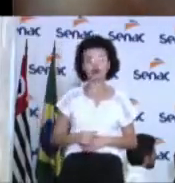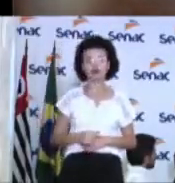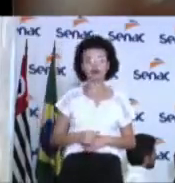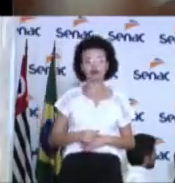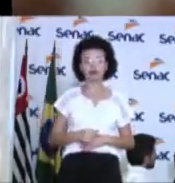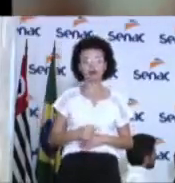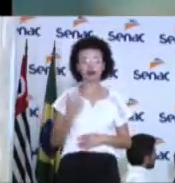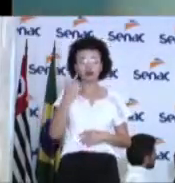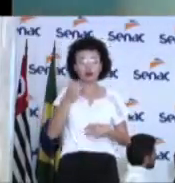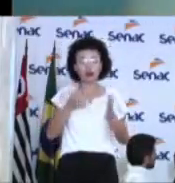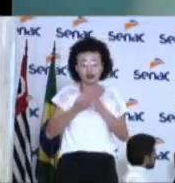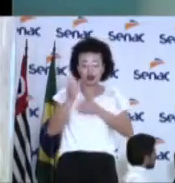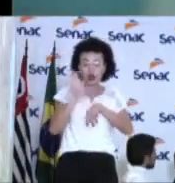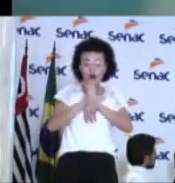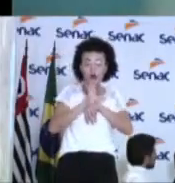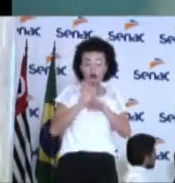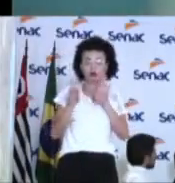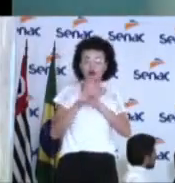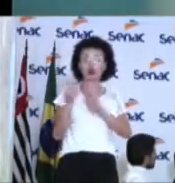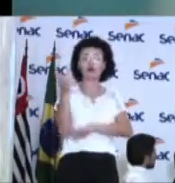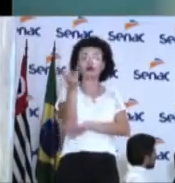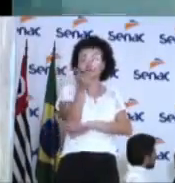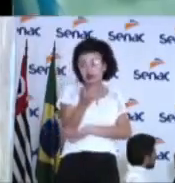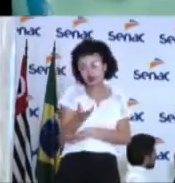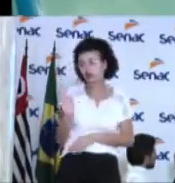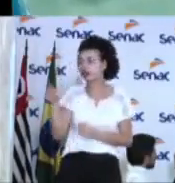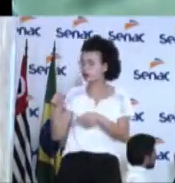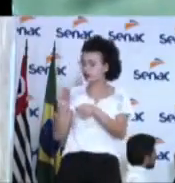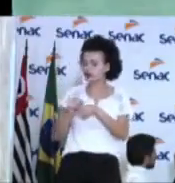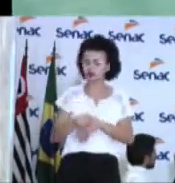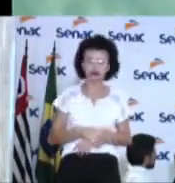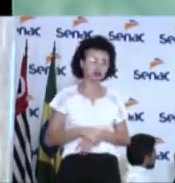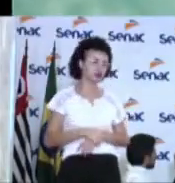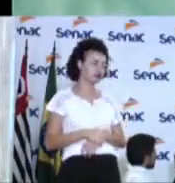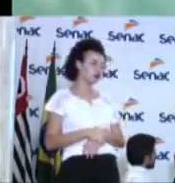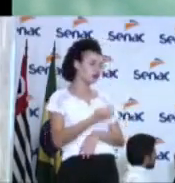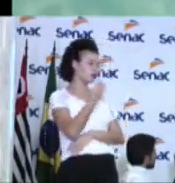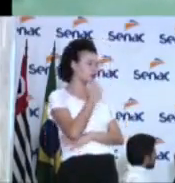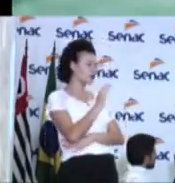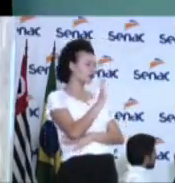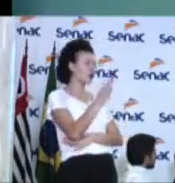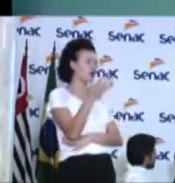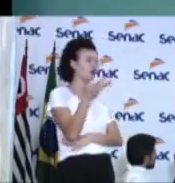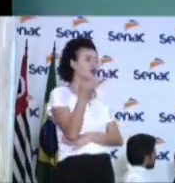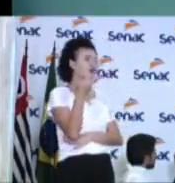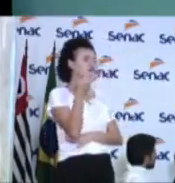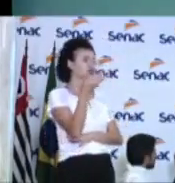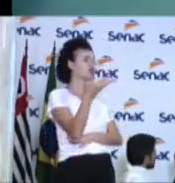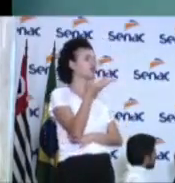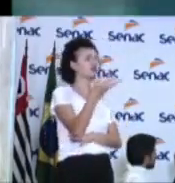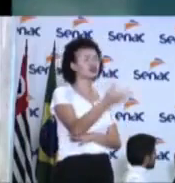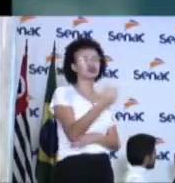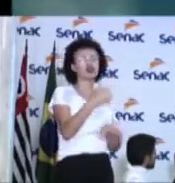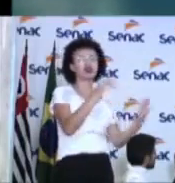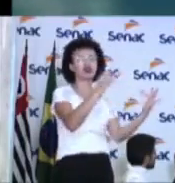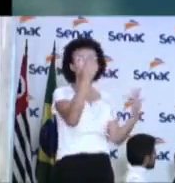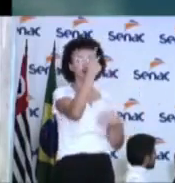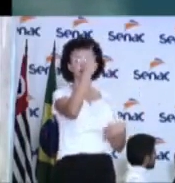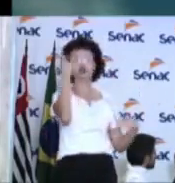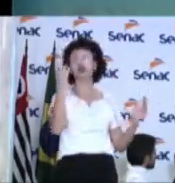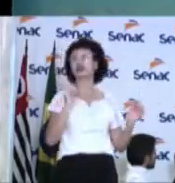um curso de formação de garçom. Você podia fazer. Seria bom, mas é que garçom tem que lidar com gente,